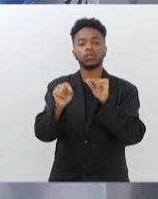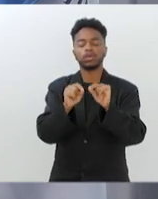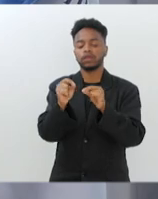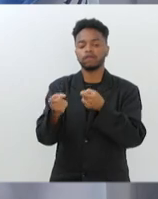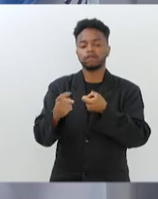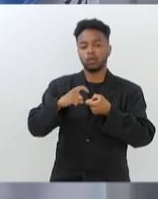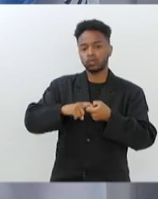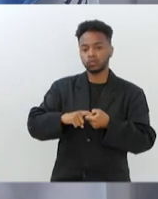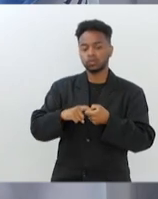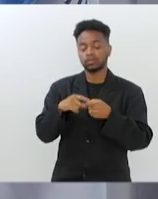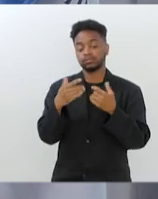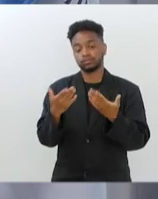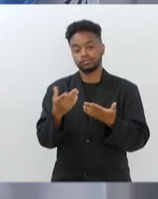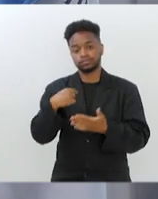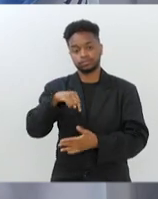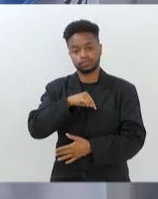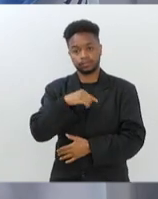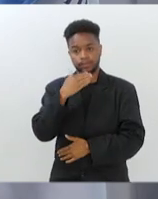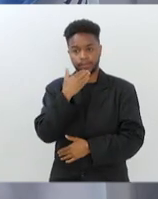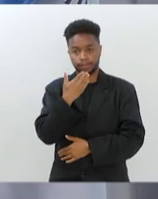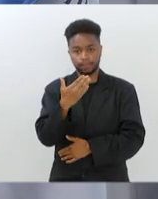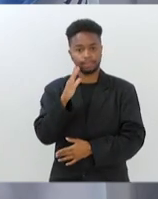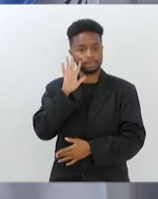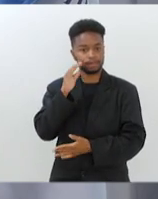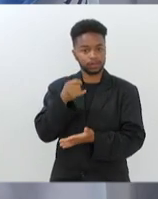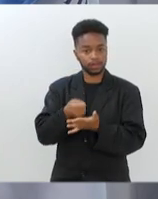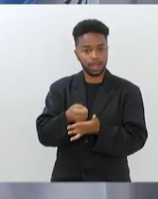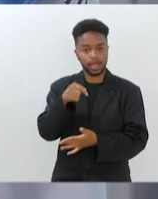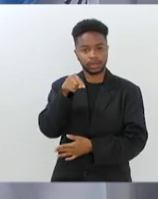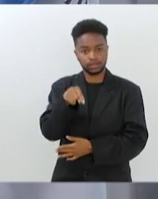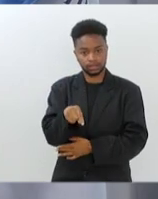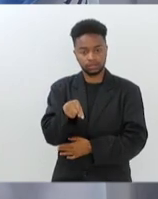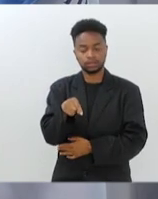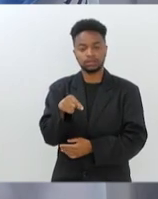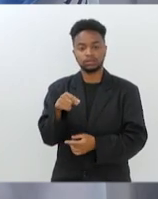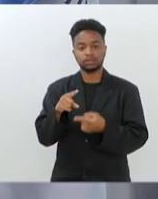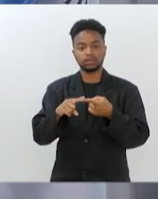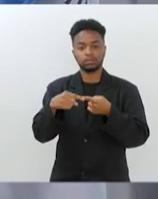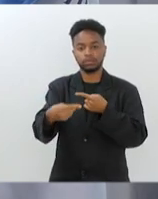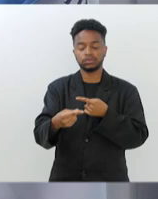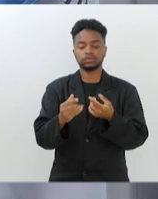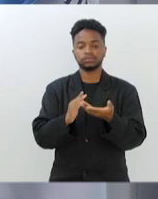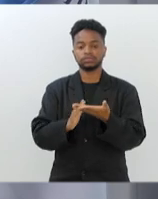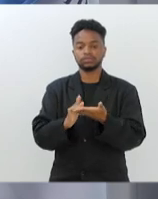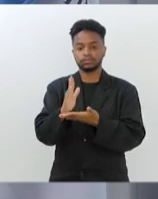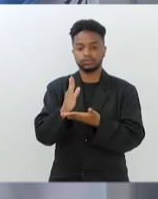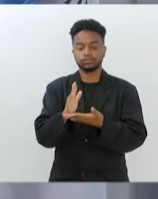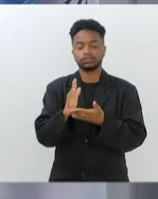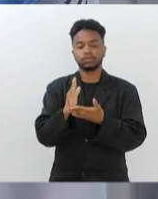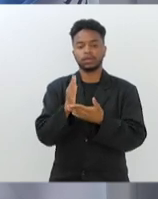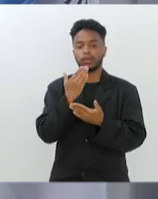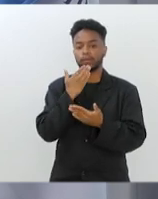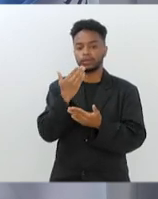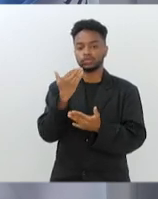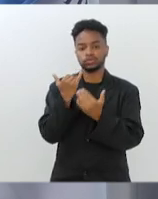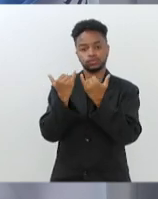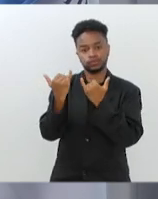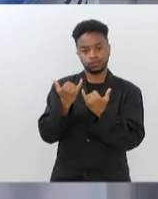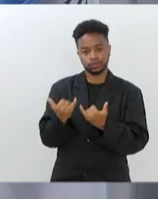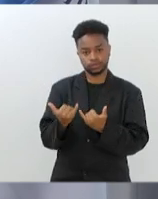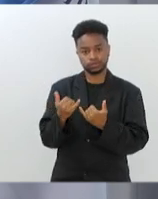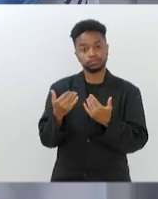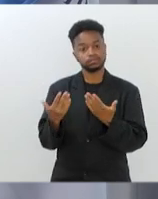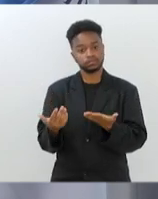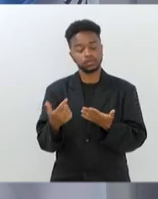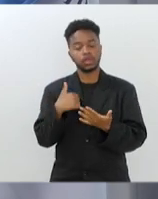então vamos solicitar vamos deliberar aqui pra gente já aprovar o requerimento de informações eu queria